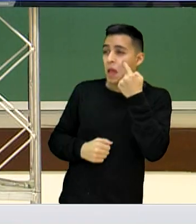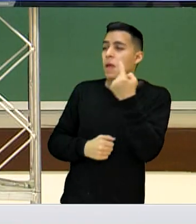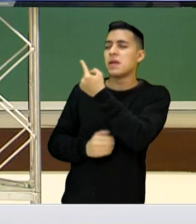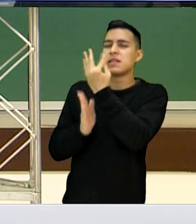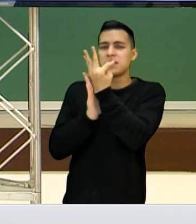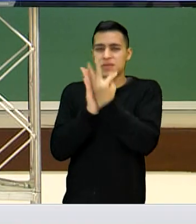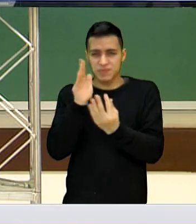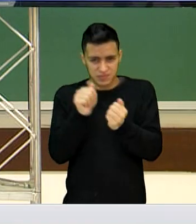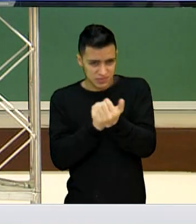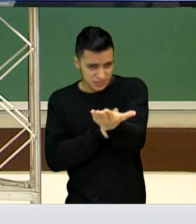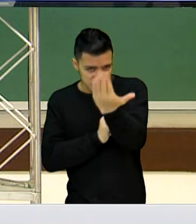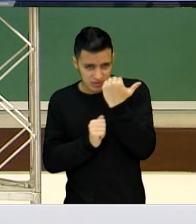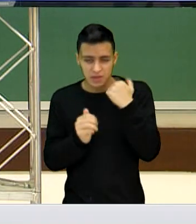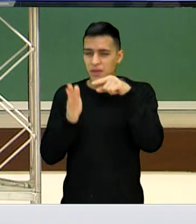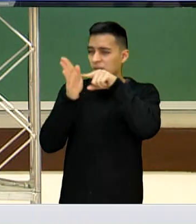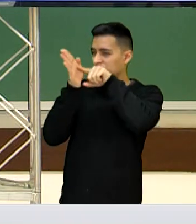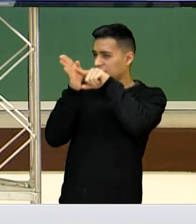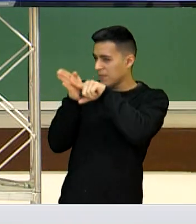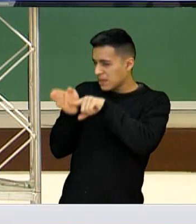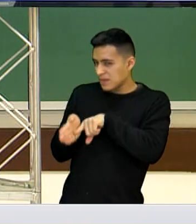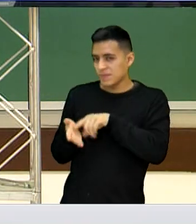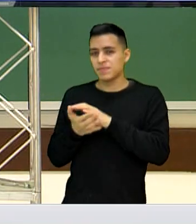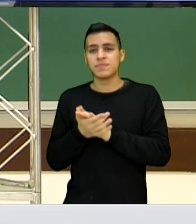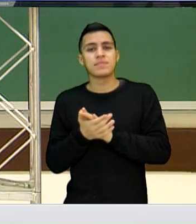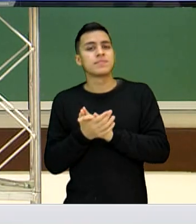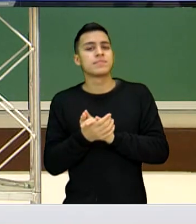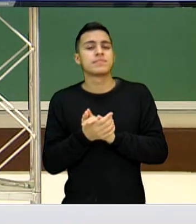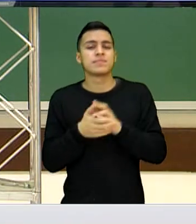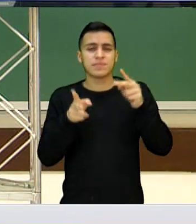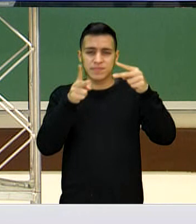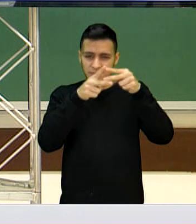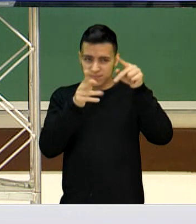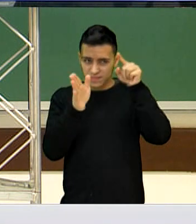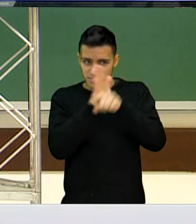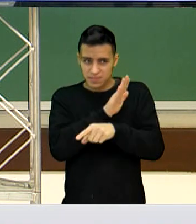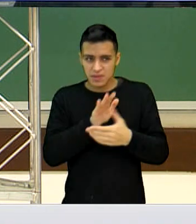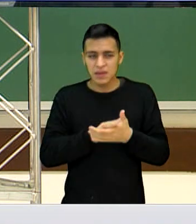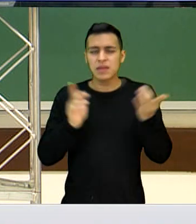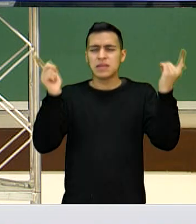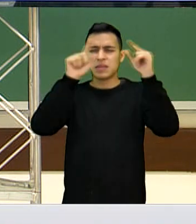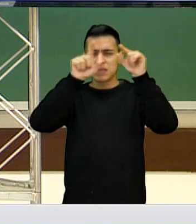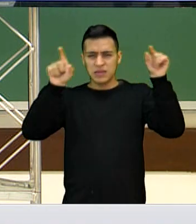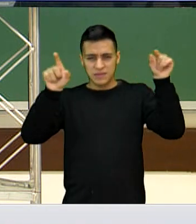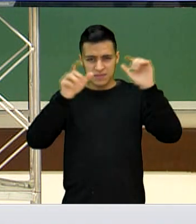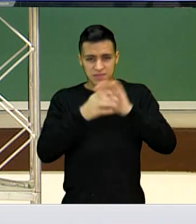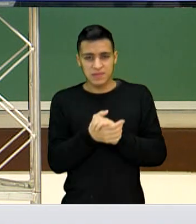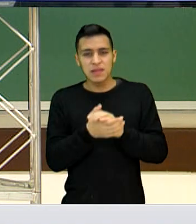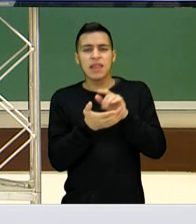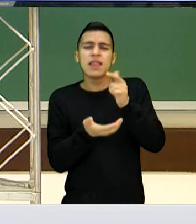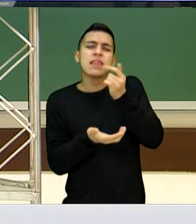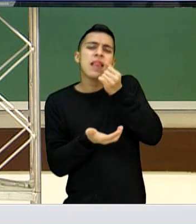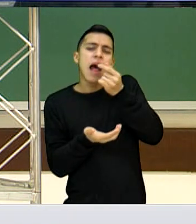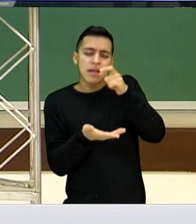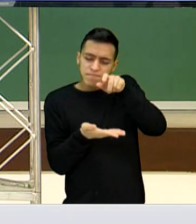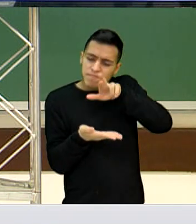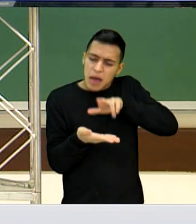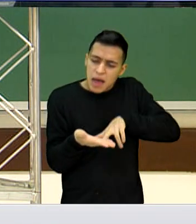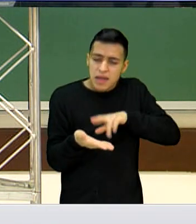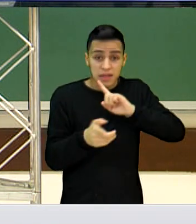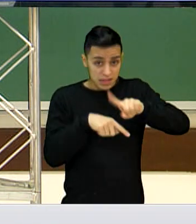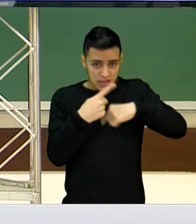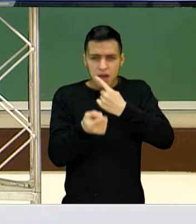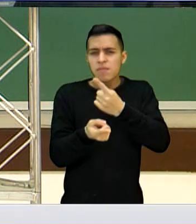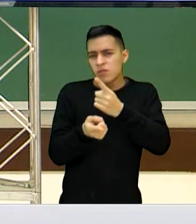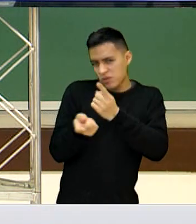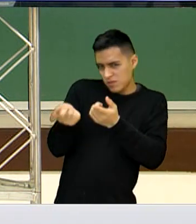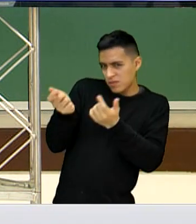aí comigo? Vamos lá, questão 2. Coloque no seu caderno 2, pegue um lápis aí, você está respondendo a lápis, depois você